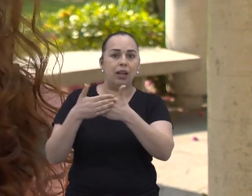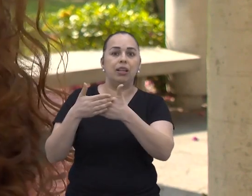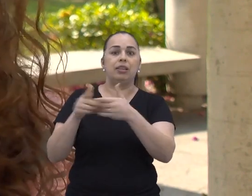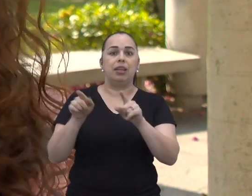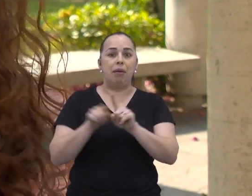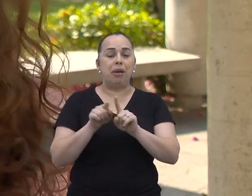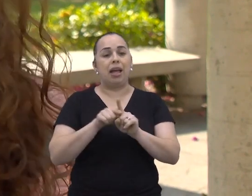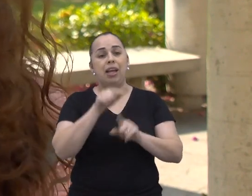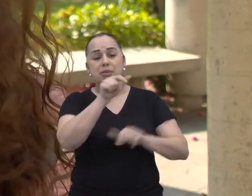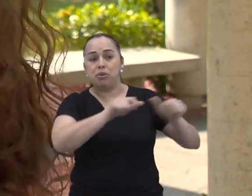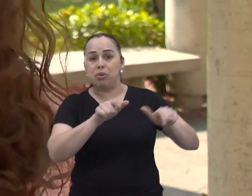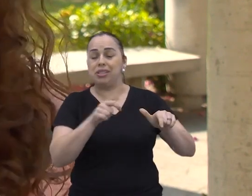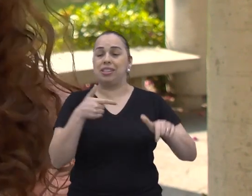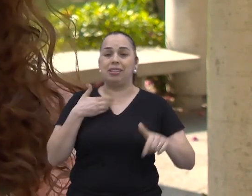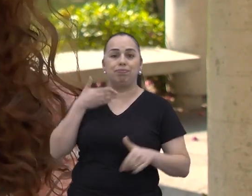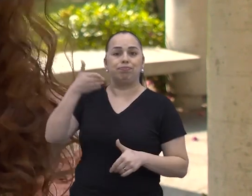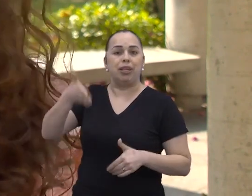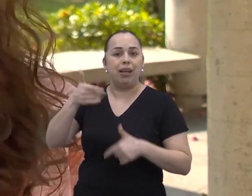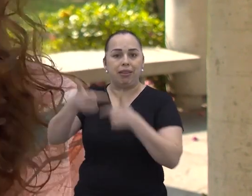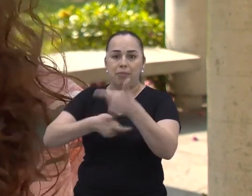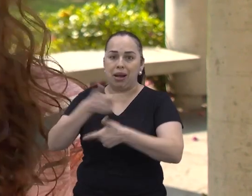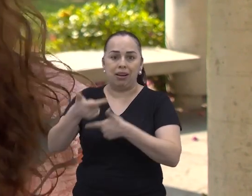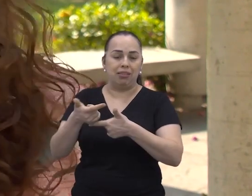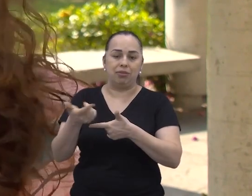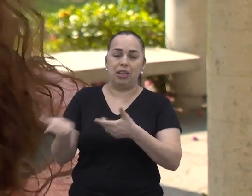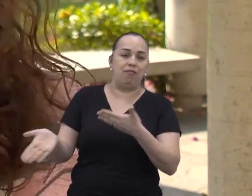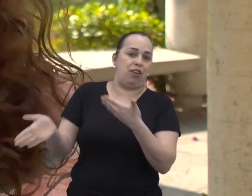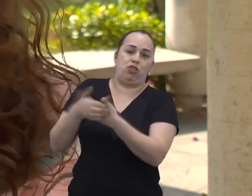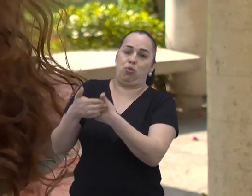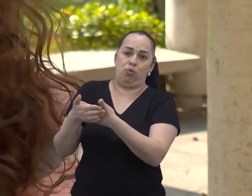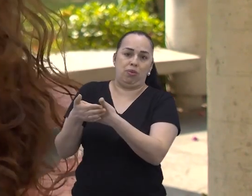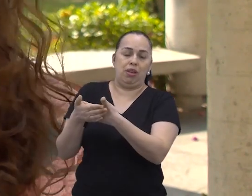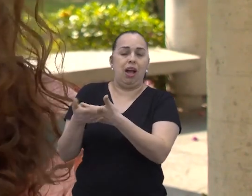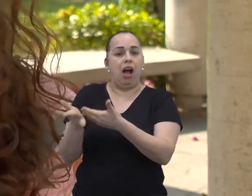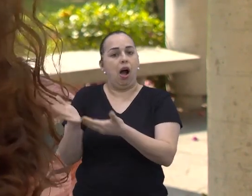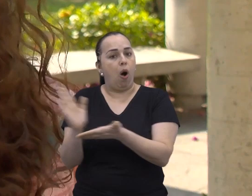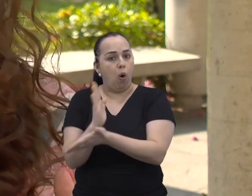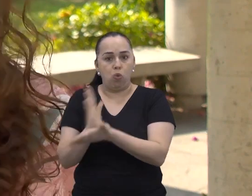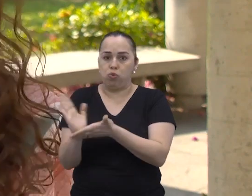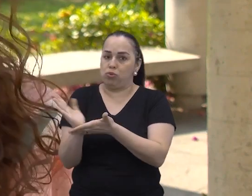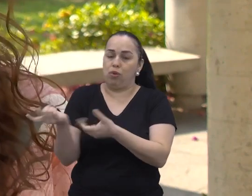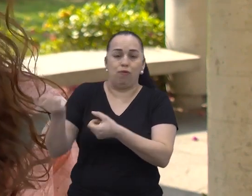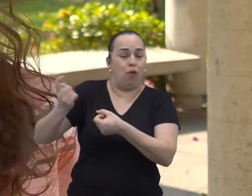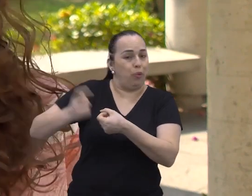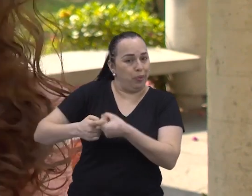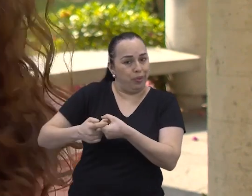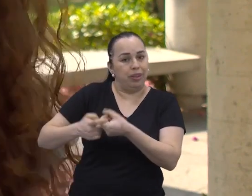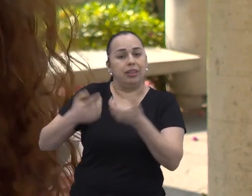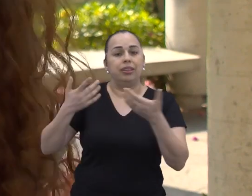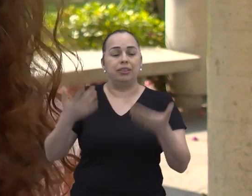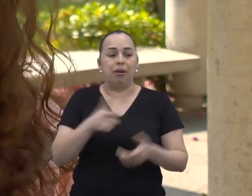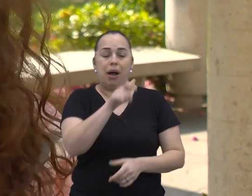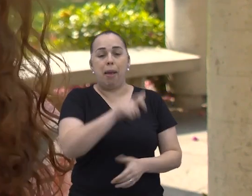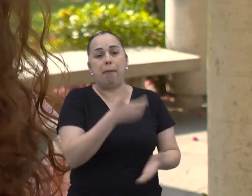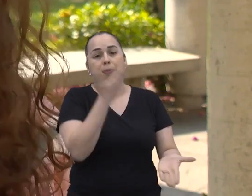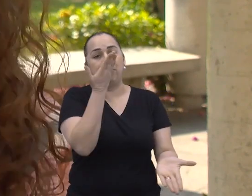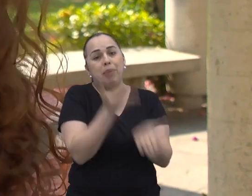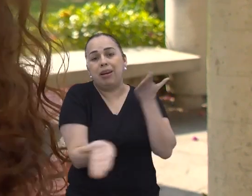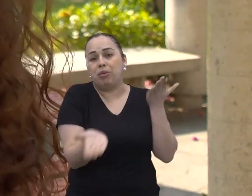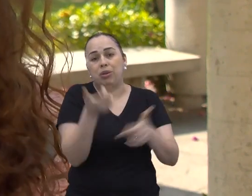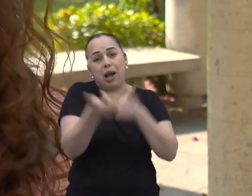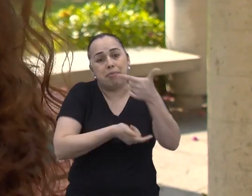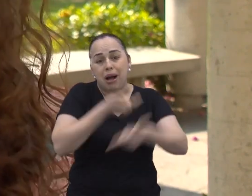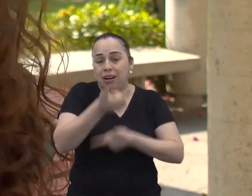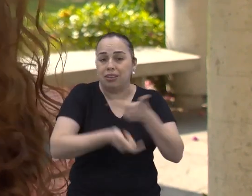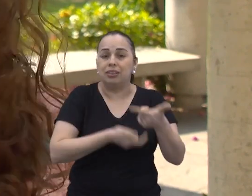com trabalhos de serviços, né? E esses trabalhos não voltaram. Né, alguns comércios não retomaram, então essas pessoas também perderam